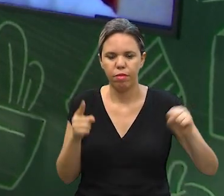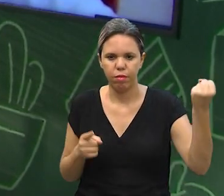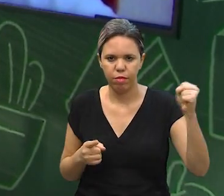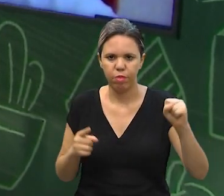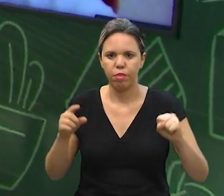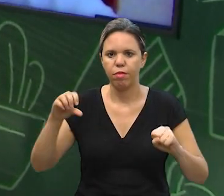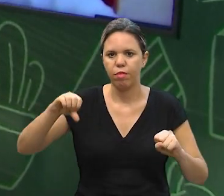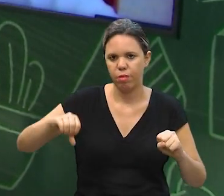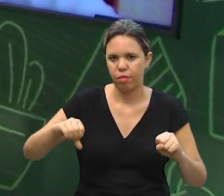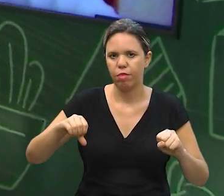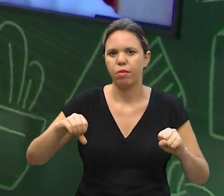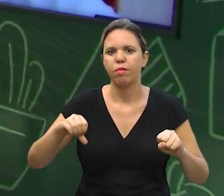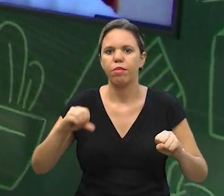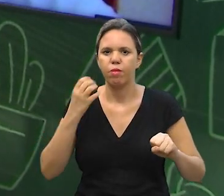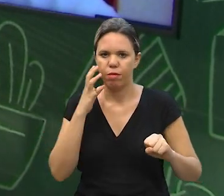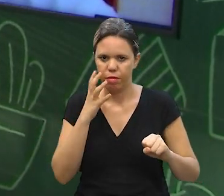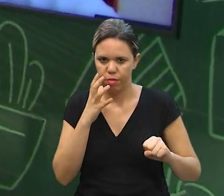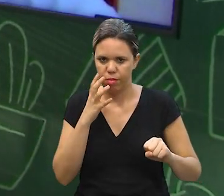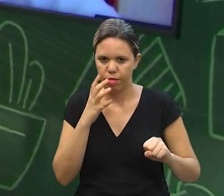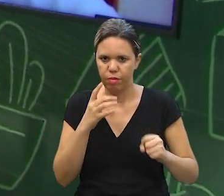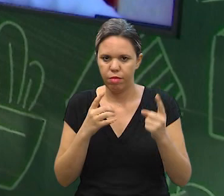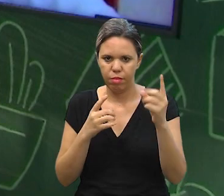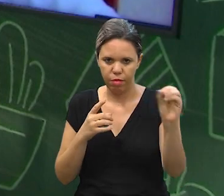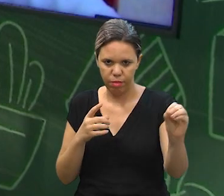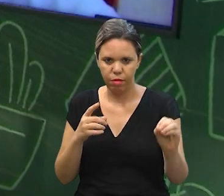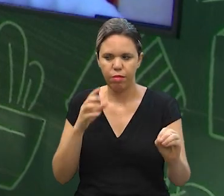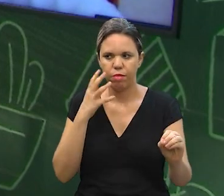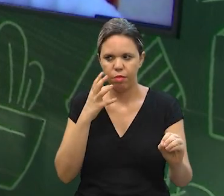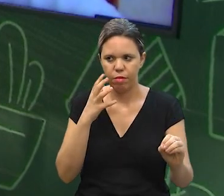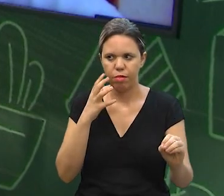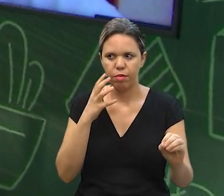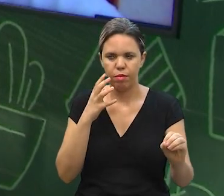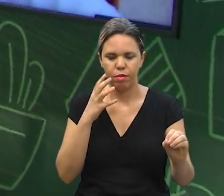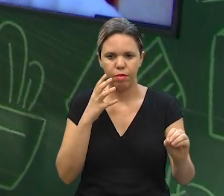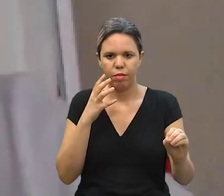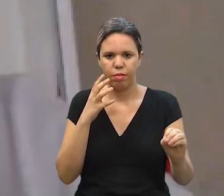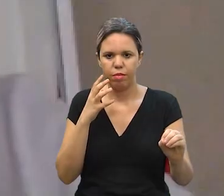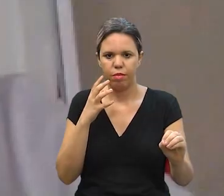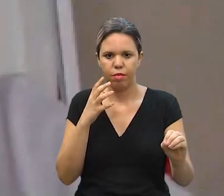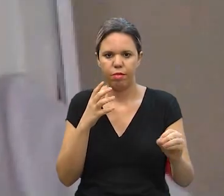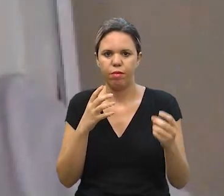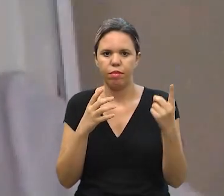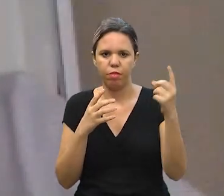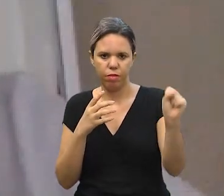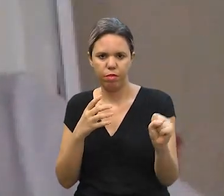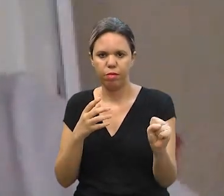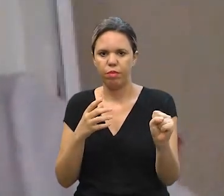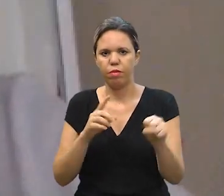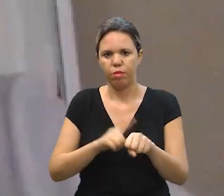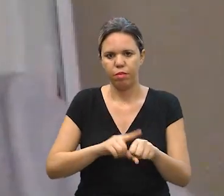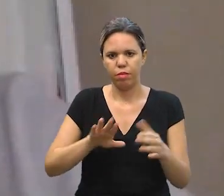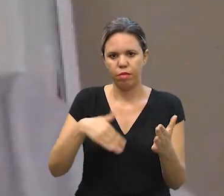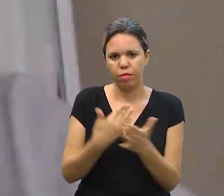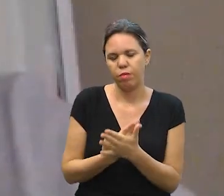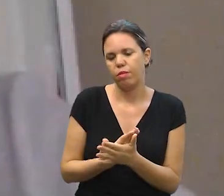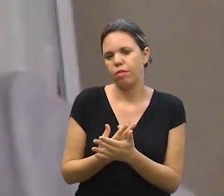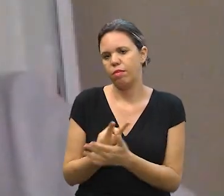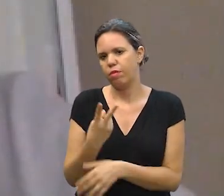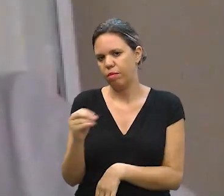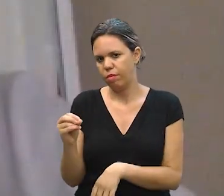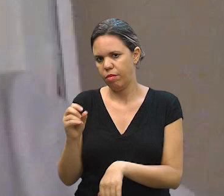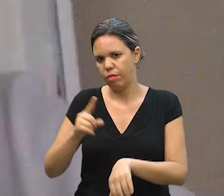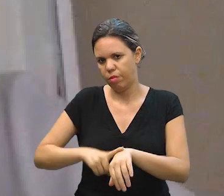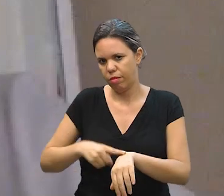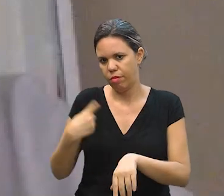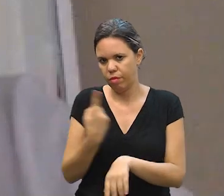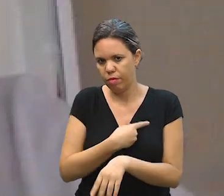de fevereiro. 9 de fevereiro e 10 de fevereiro, das 18 às 20 horas,